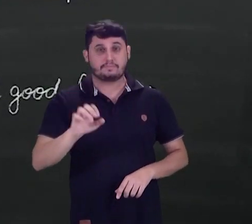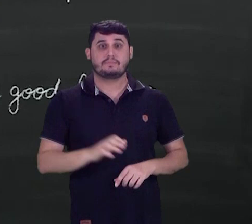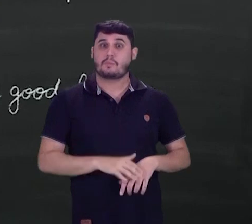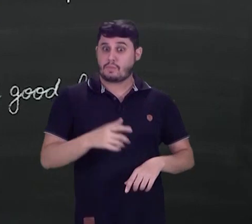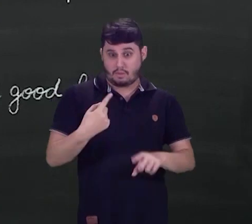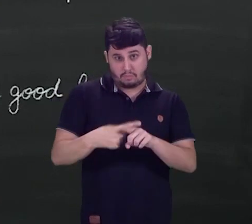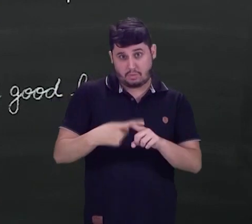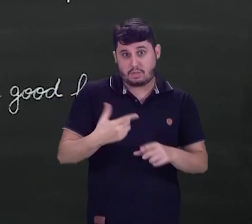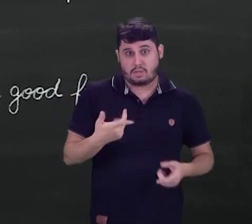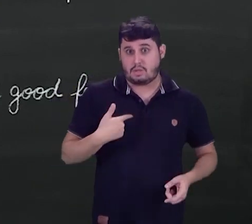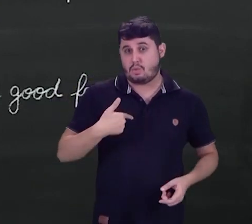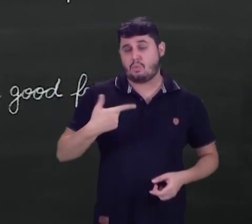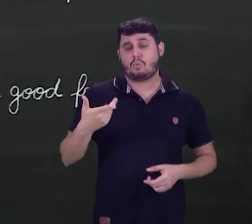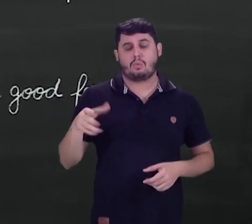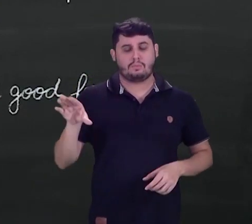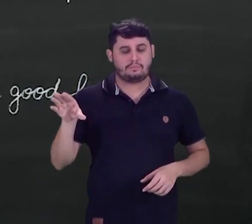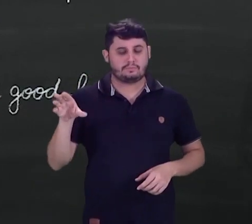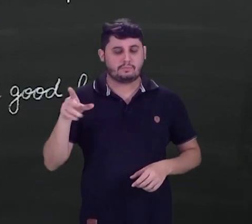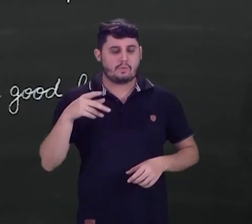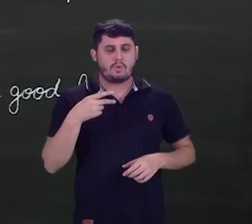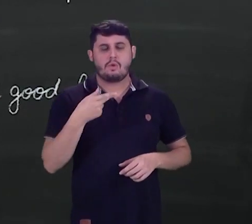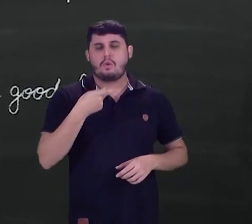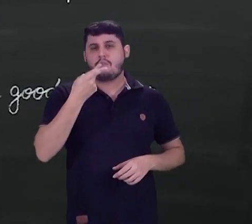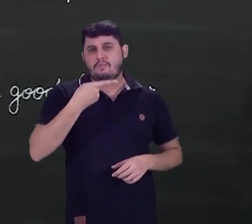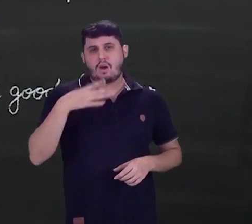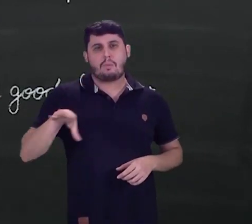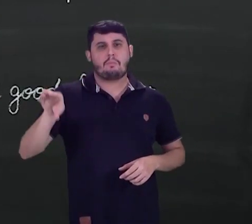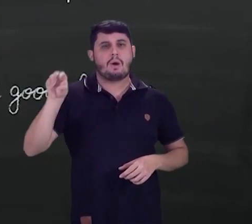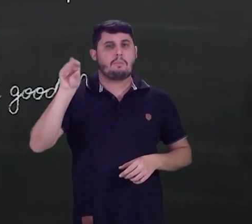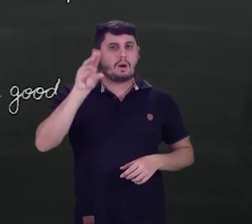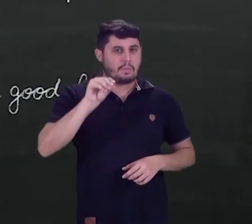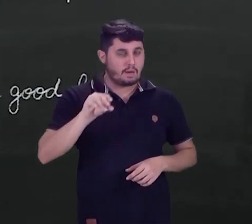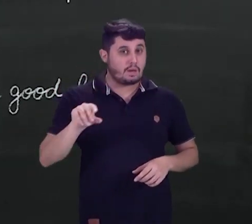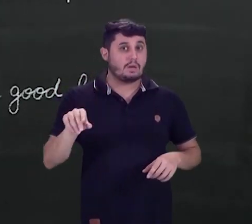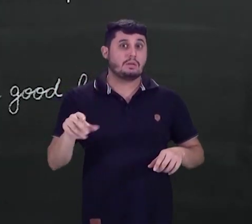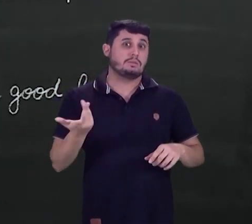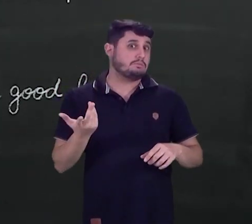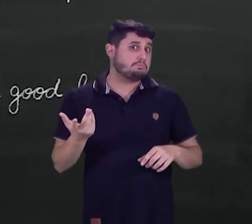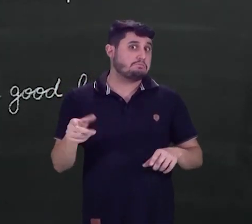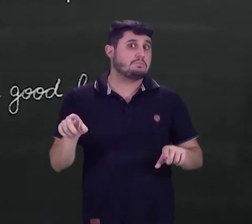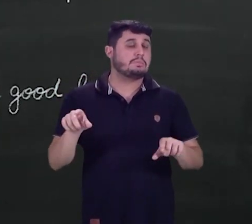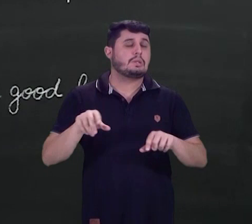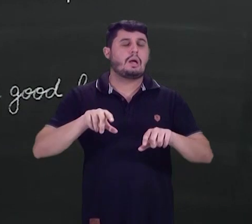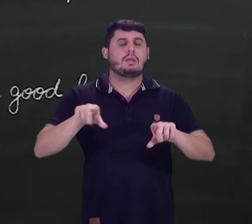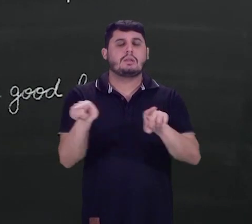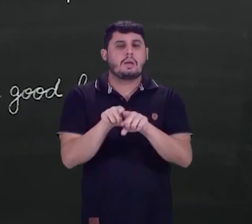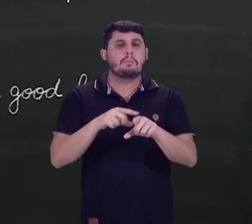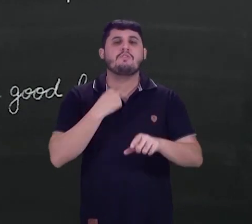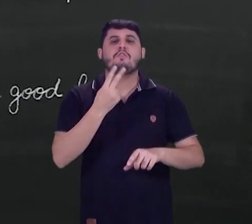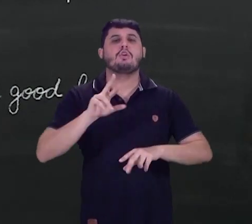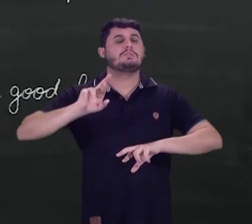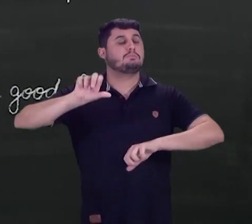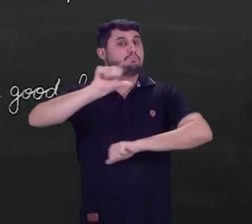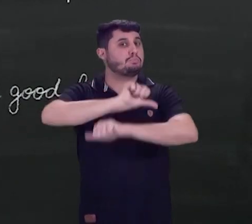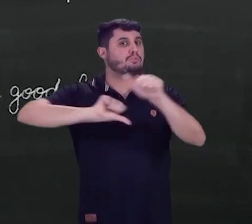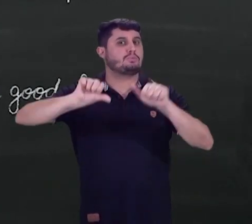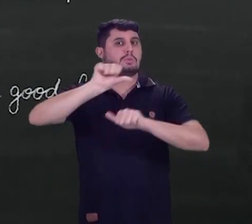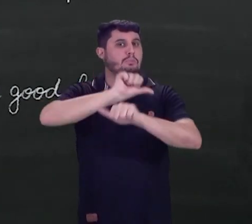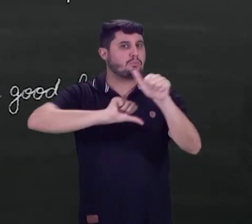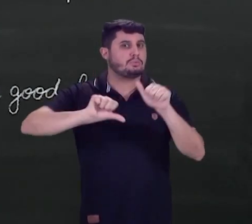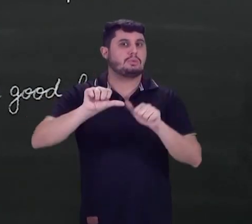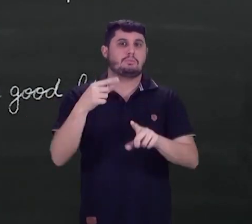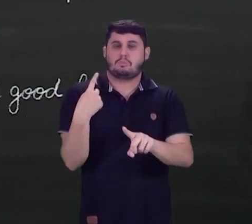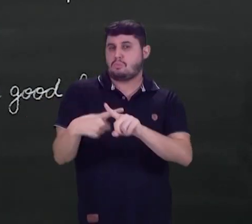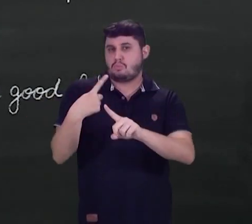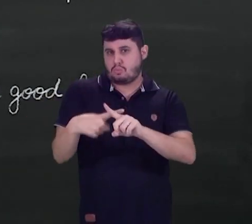eu vou falando, a minha pronúncia muda um pouco também? Isso é porque algumas palavras que a gente chama